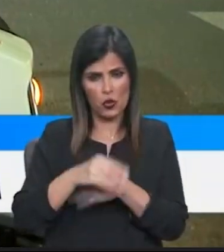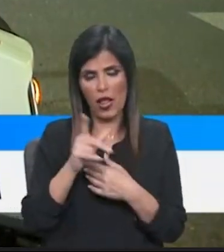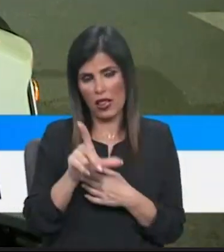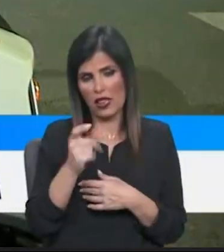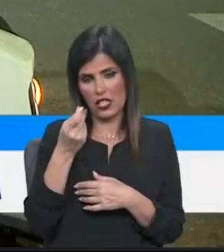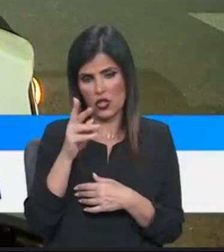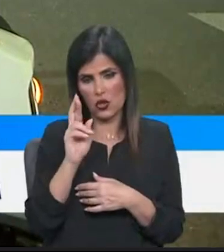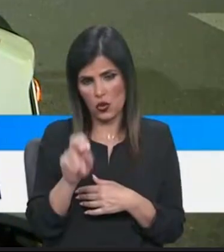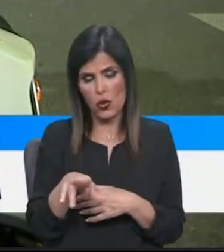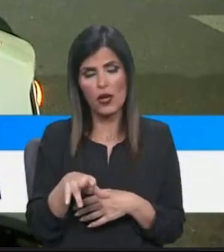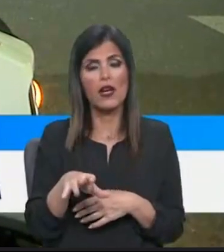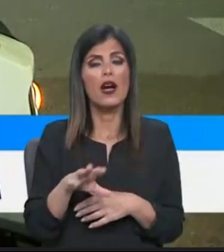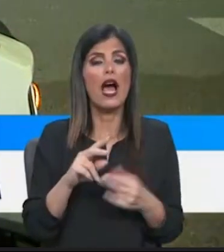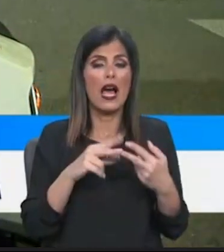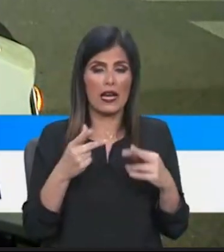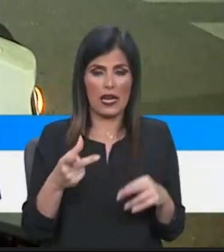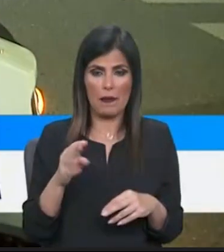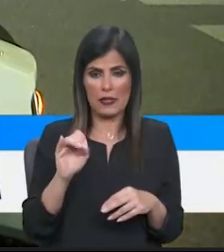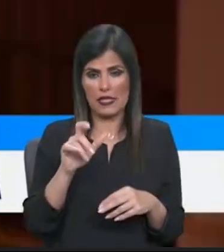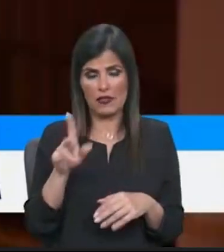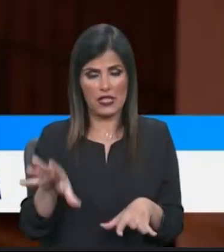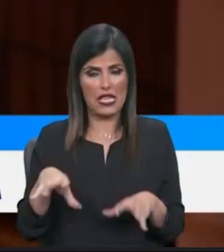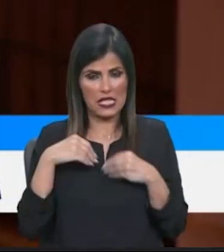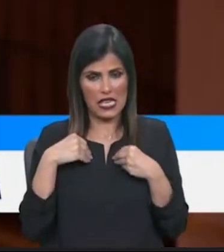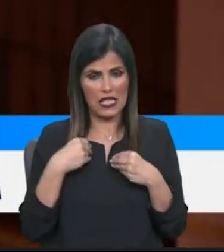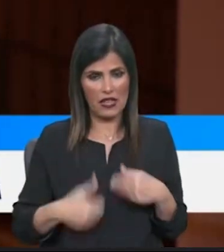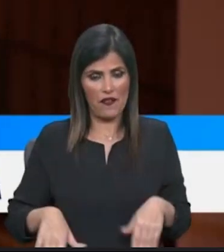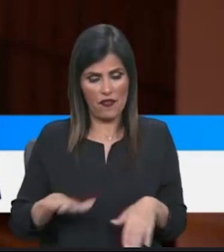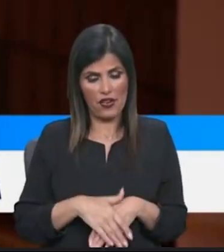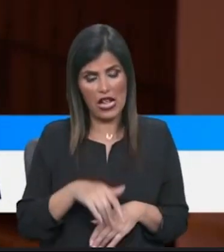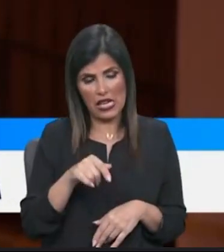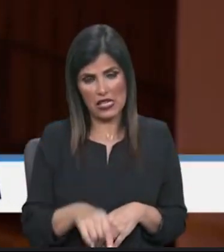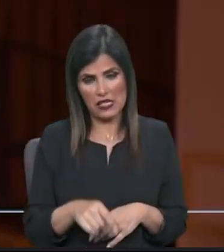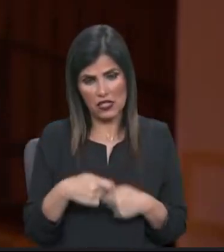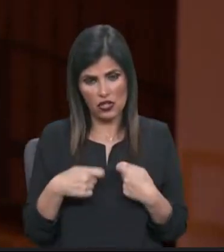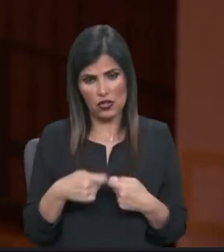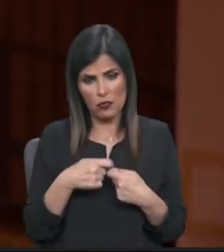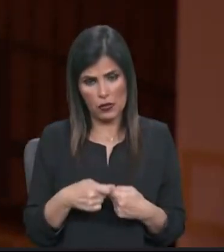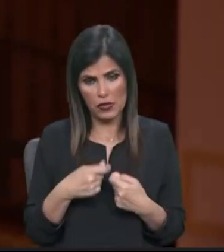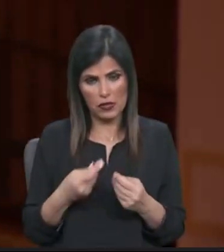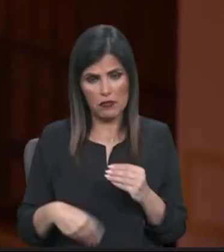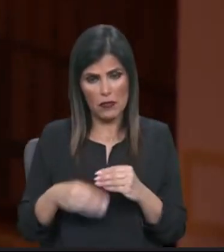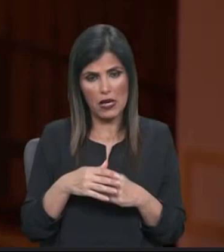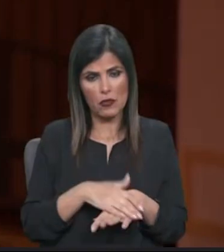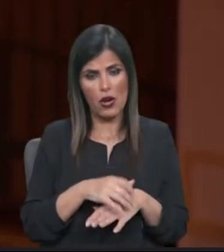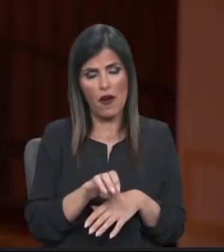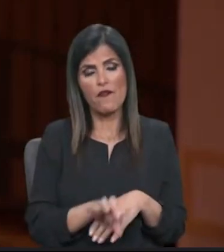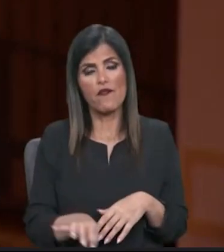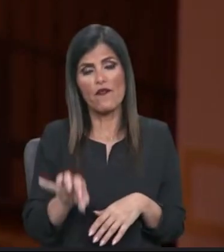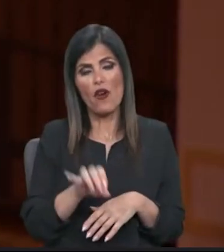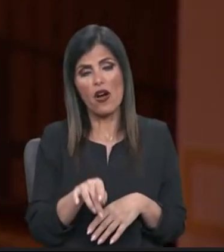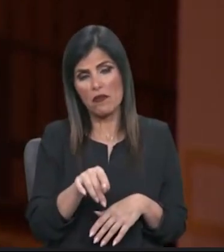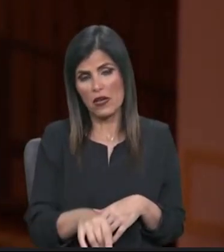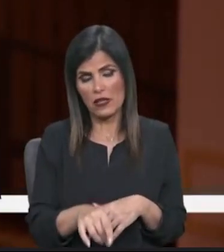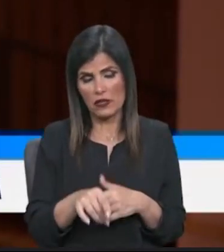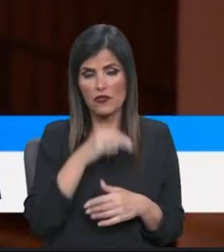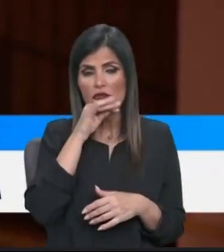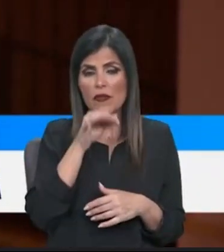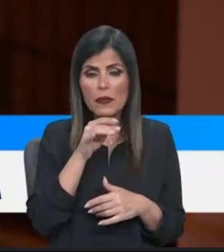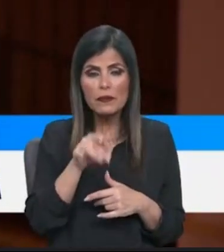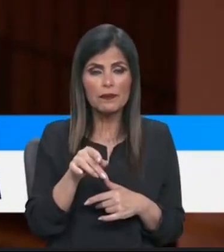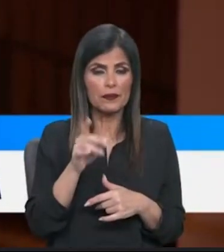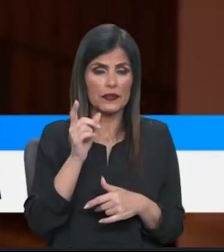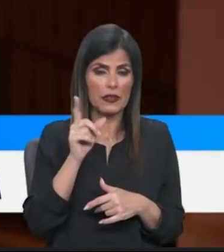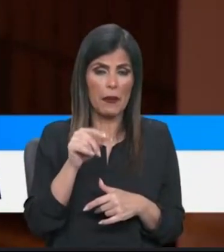Silves resolveu assumir essa mesma recolha. Os custos associados então às fraldas, atendendo às características dessas mesmas famílias